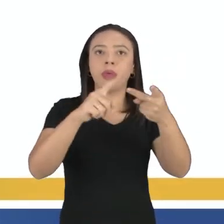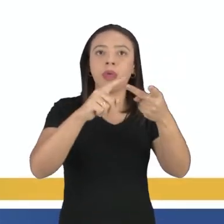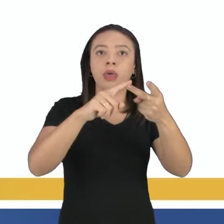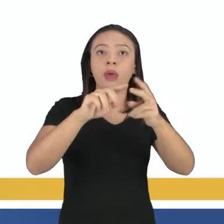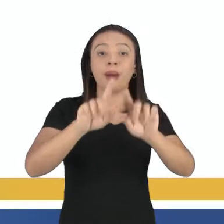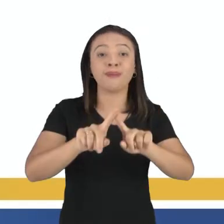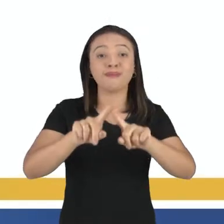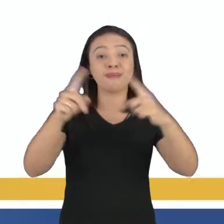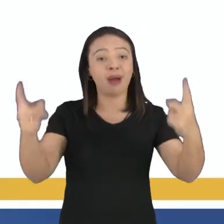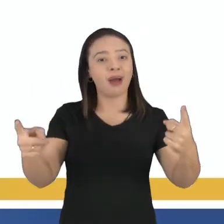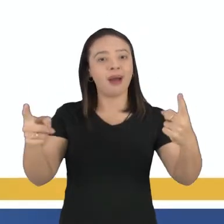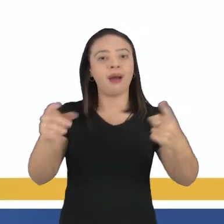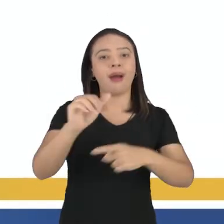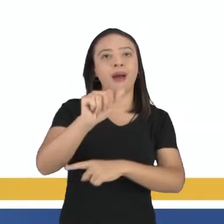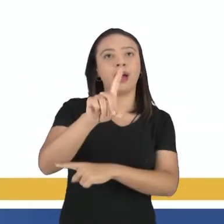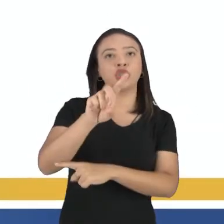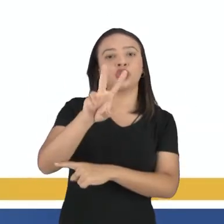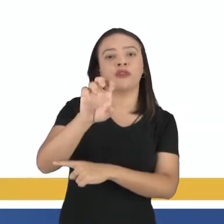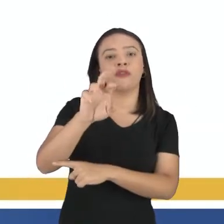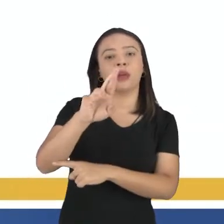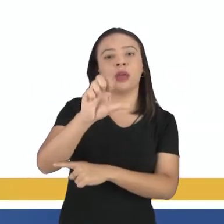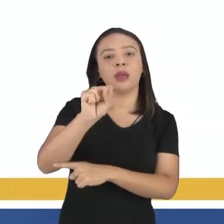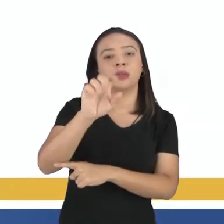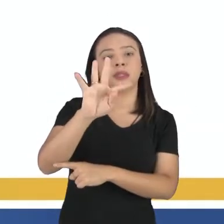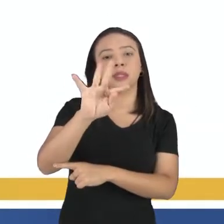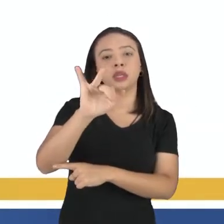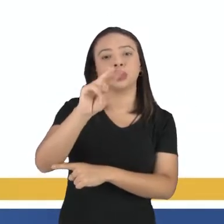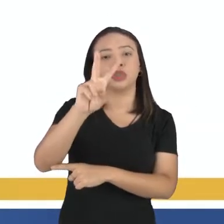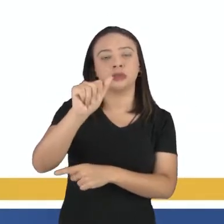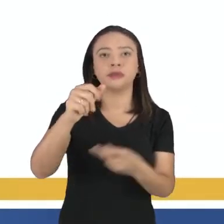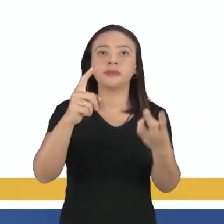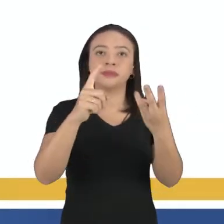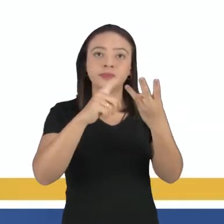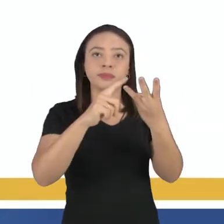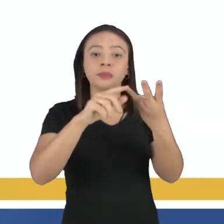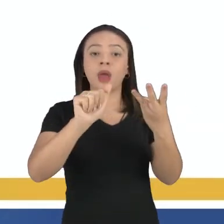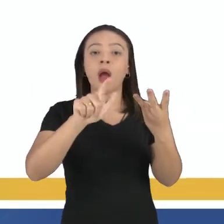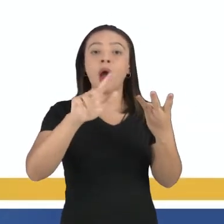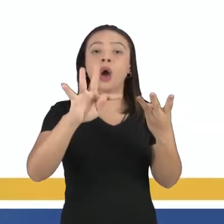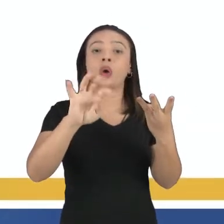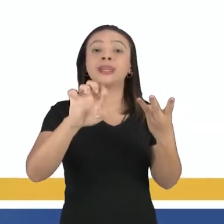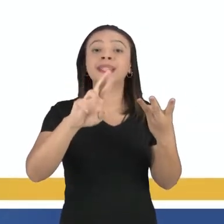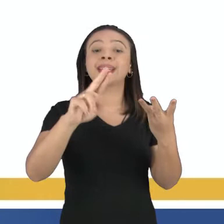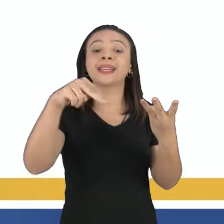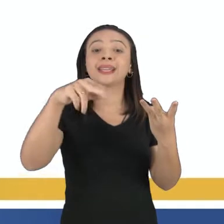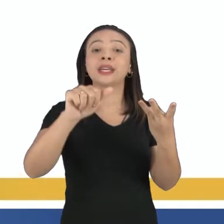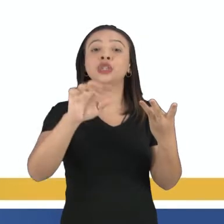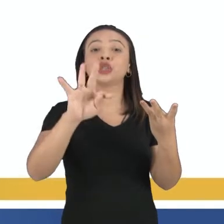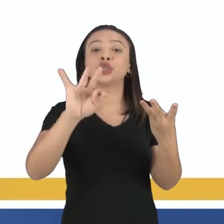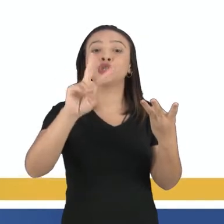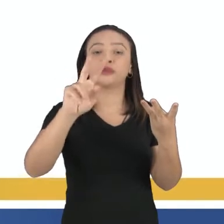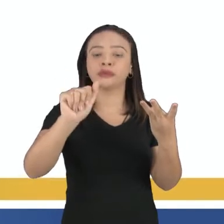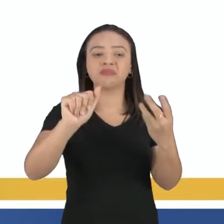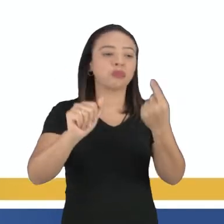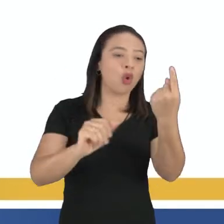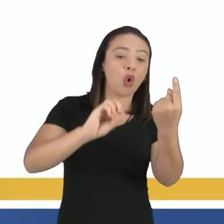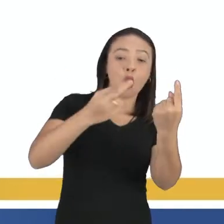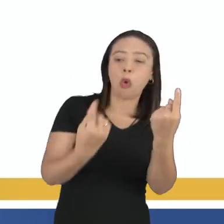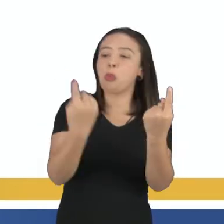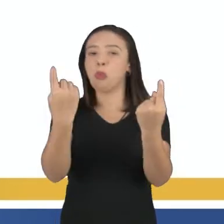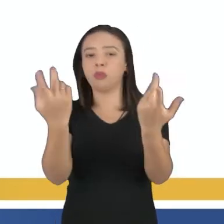adversativa, né? De contrariedade mesmo. Ela pode ser alternativa, de alternância,